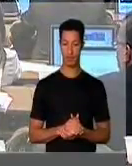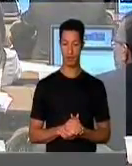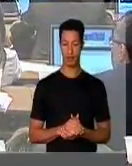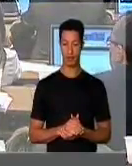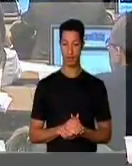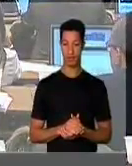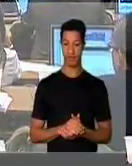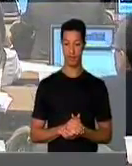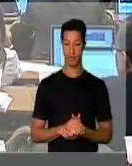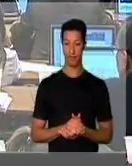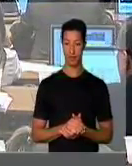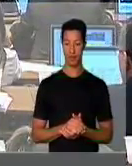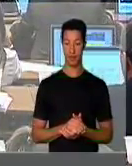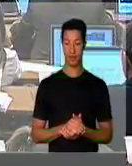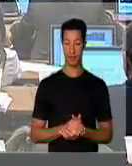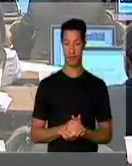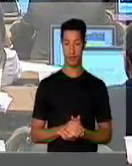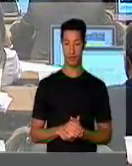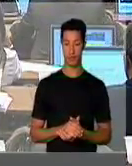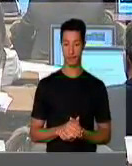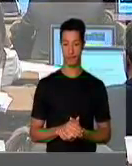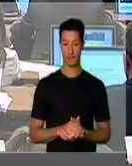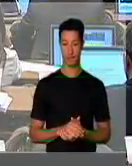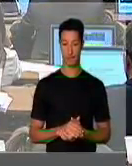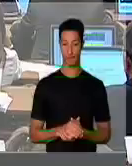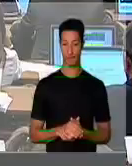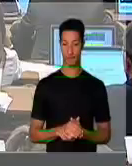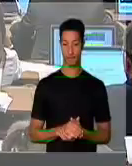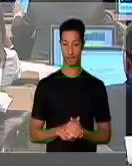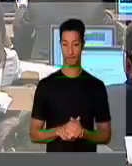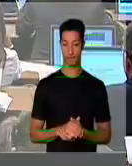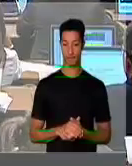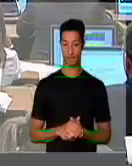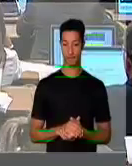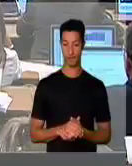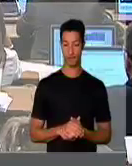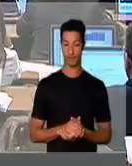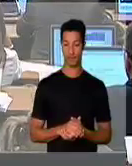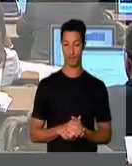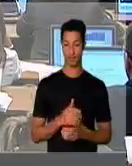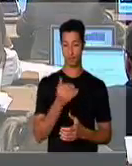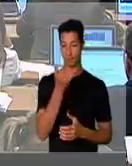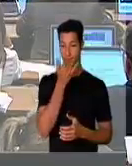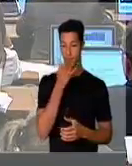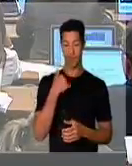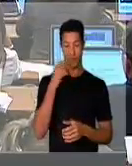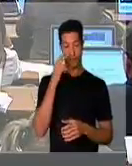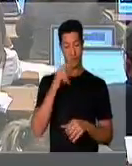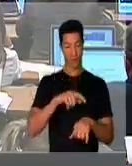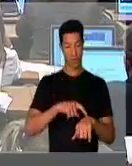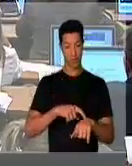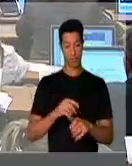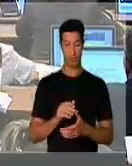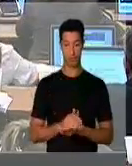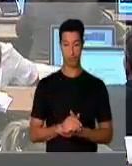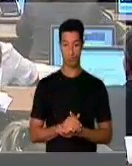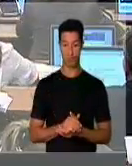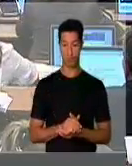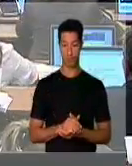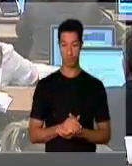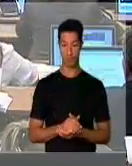Acumulando o tempo que eu dividi com... O senhor tem... Um momentinho que eu vou aqui.